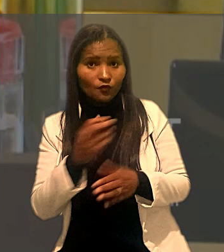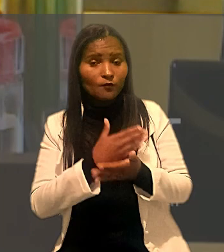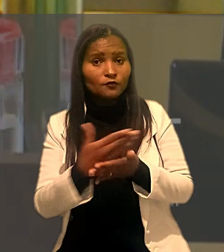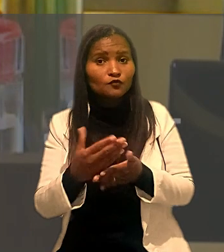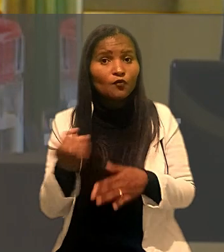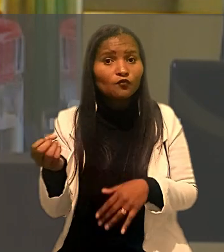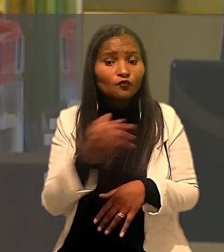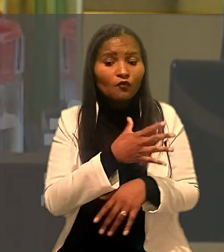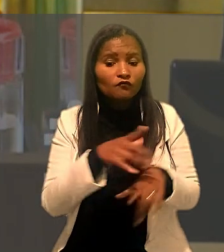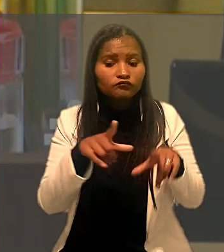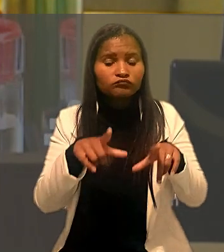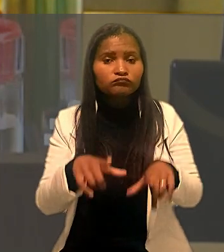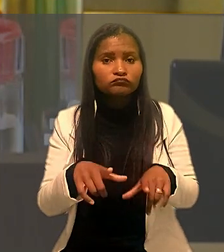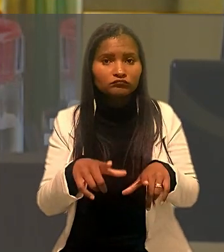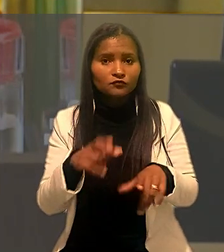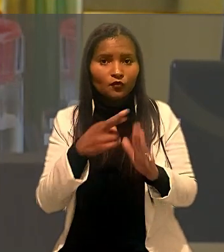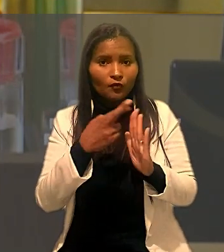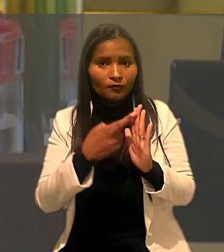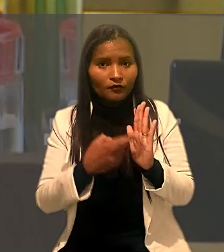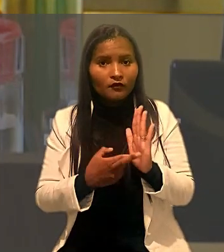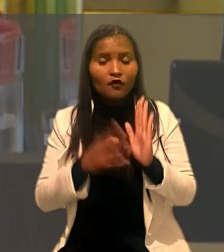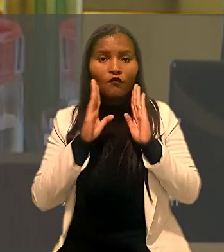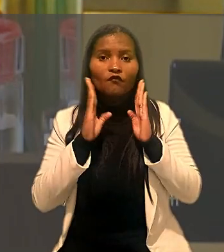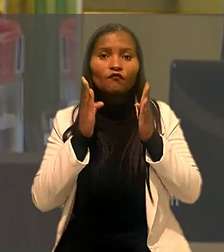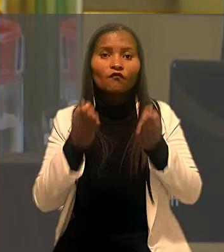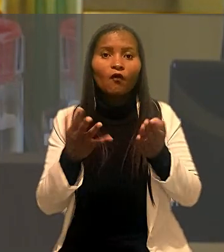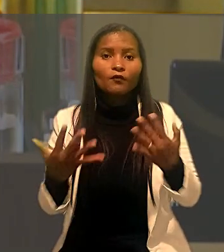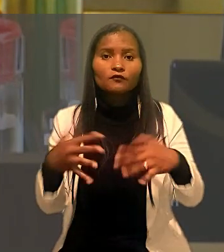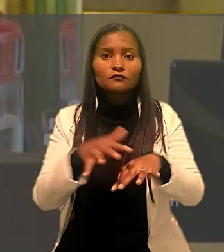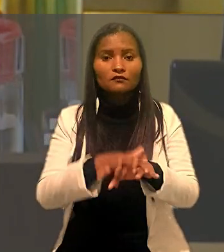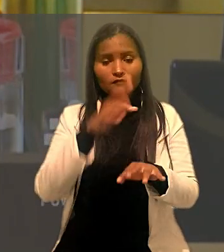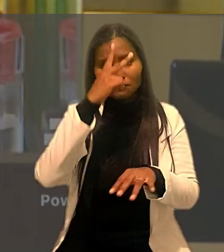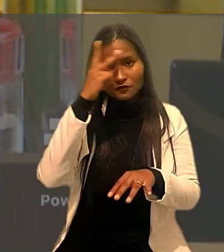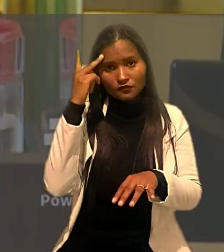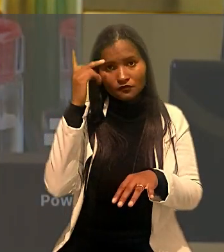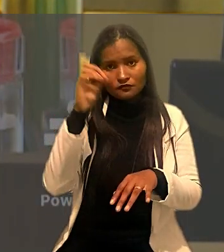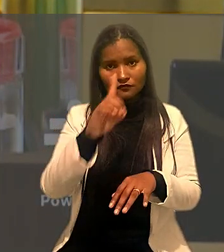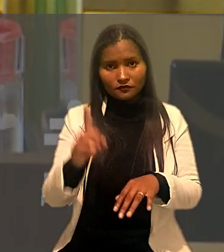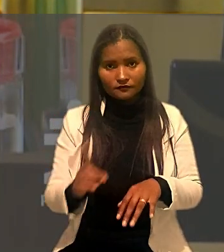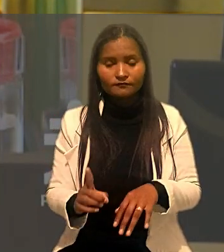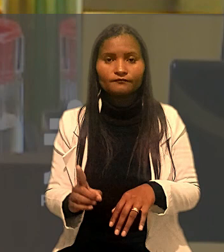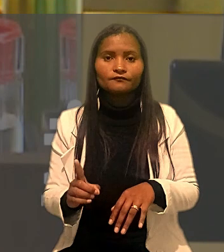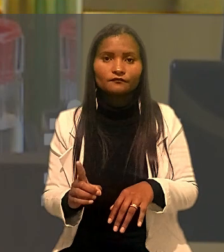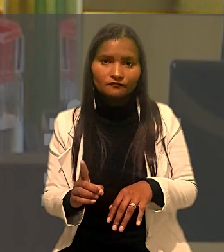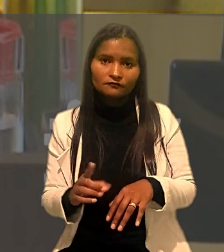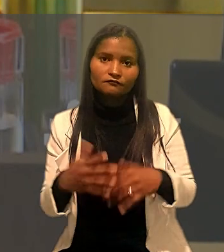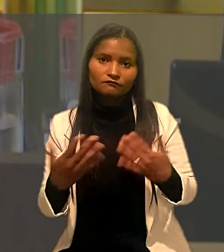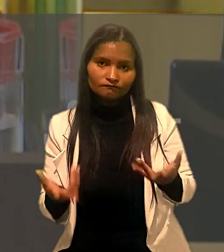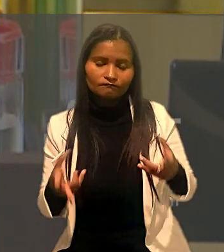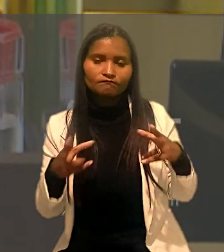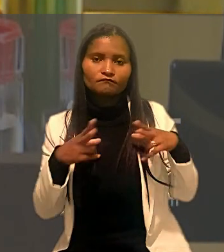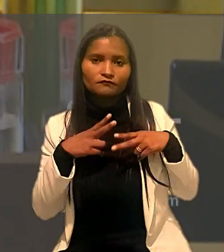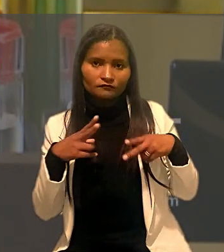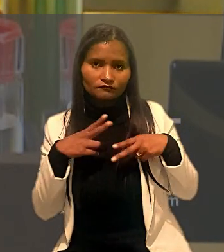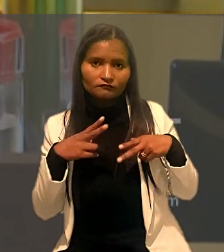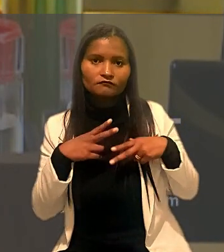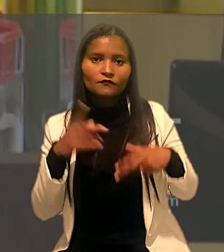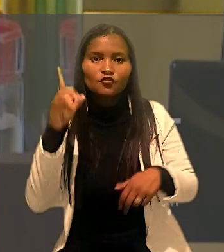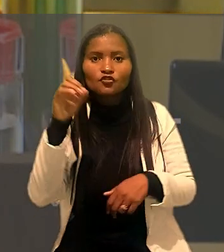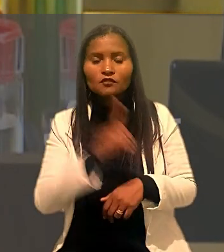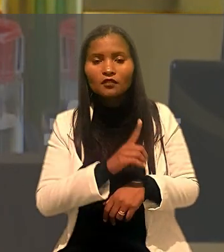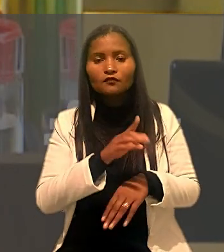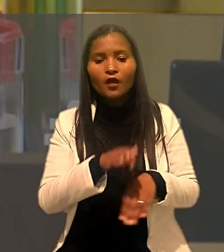inaugurou um novo cenário normativo voltado à inclusão das pessoas com deficiência, de modo particular ao direito